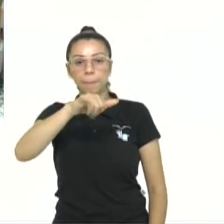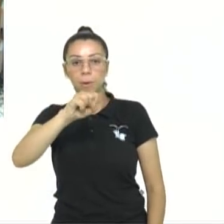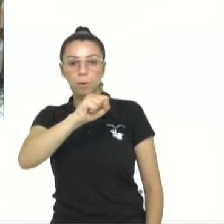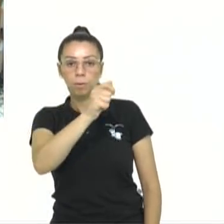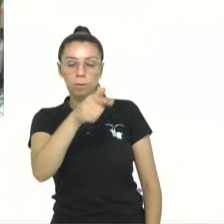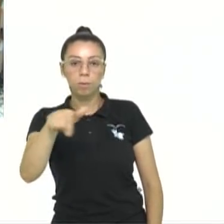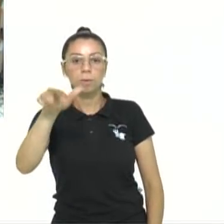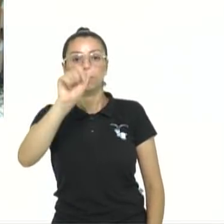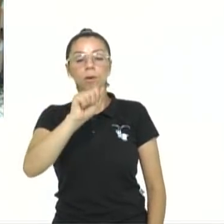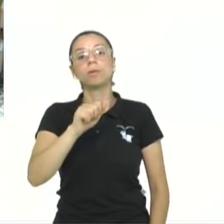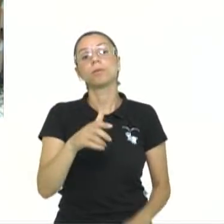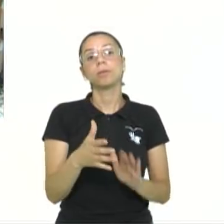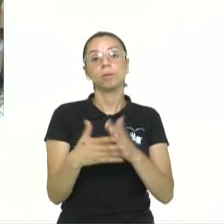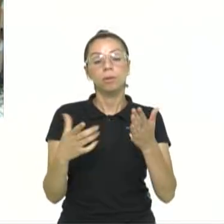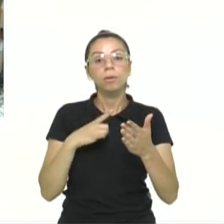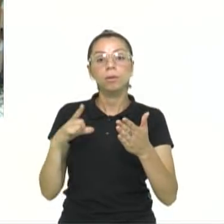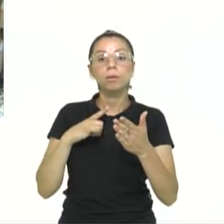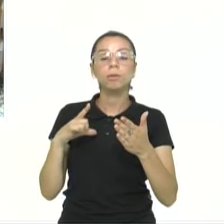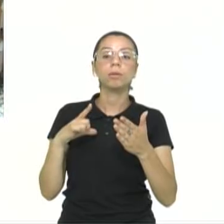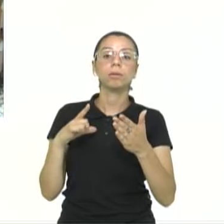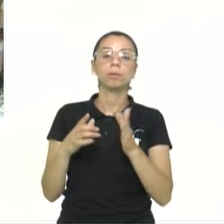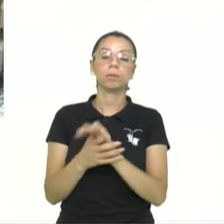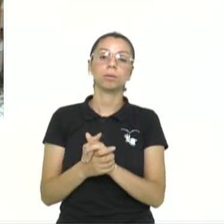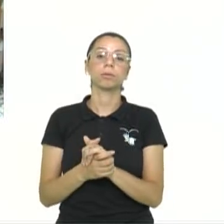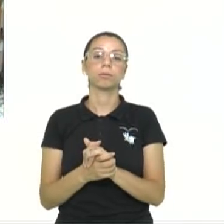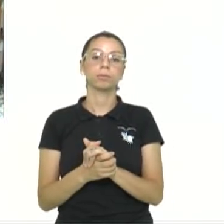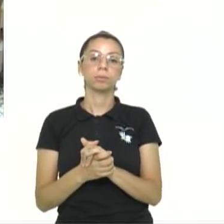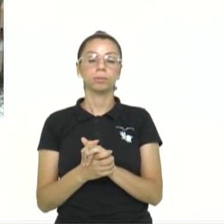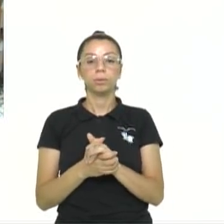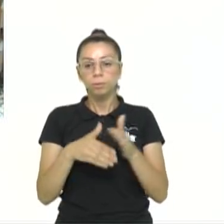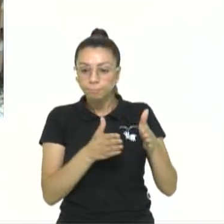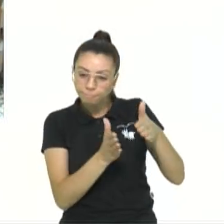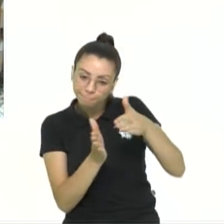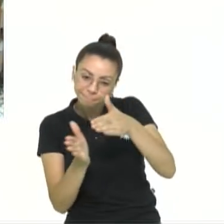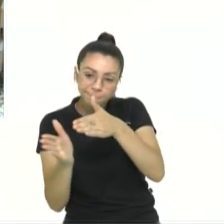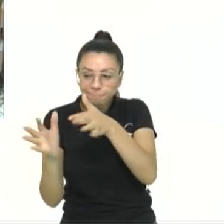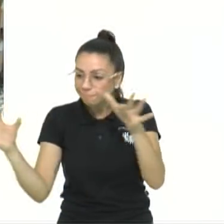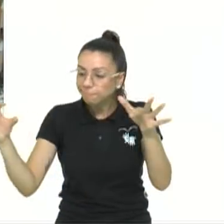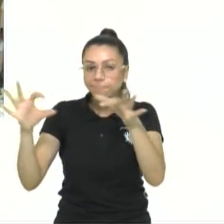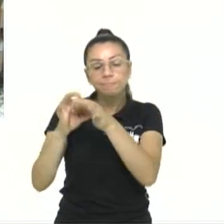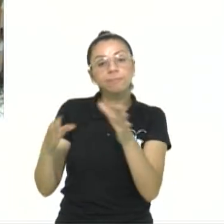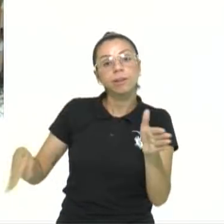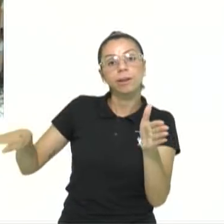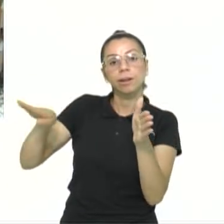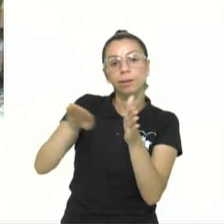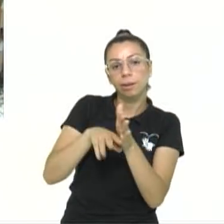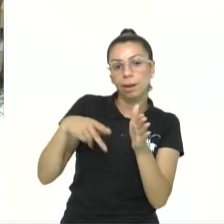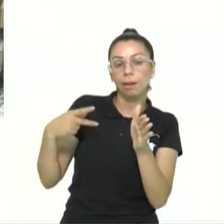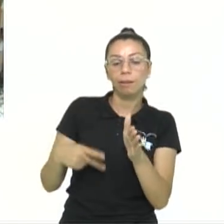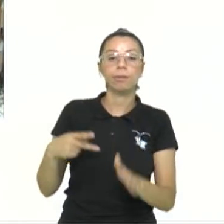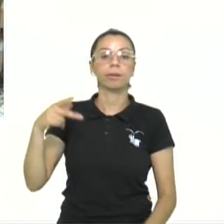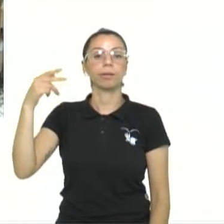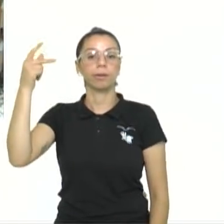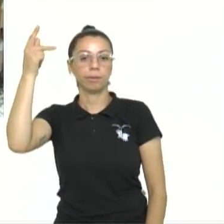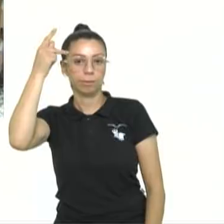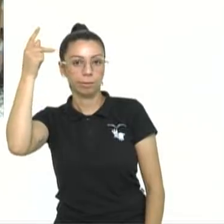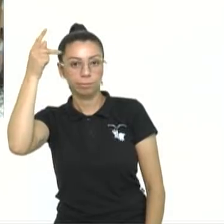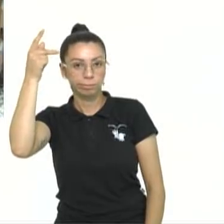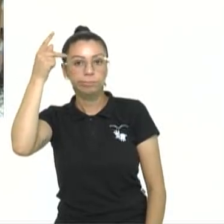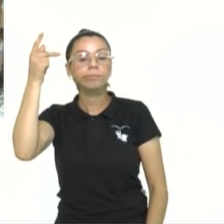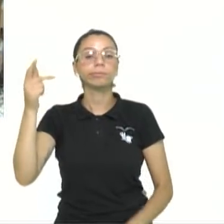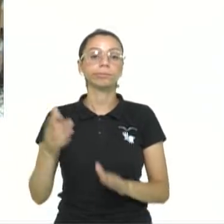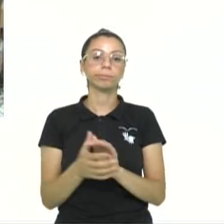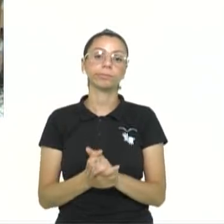no Rio Grande do Sul, e ligava ali com o caminho de Viamão, e aí continuava chegando até o estado de São Paulo, até a cidade de